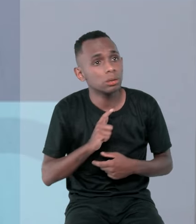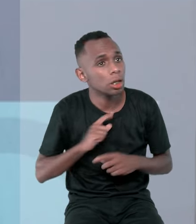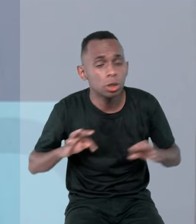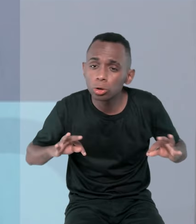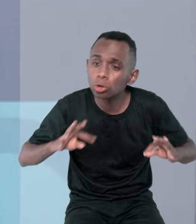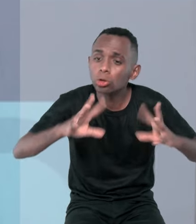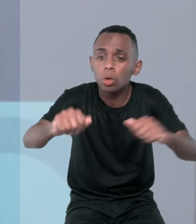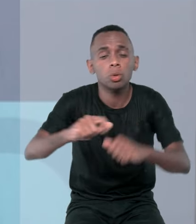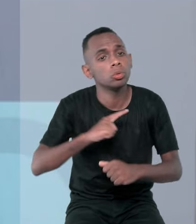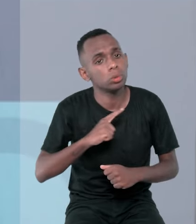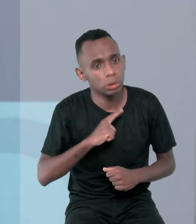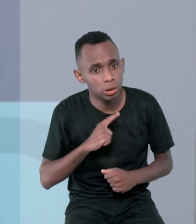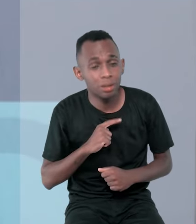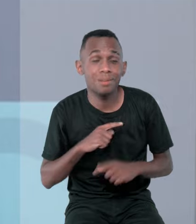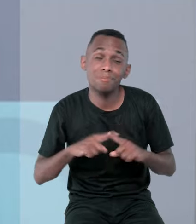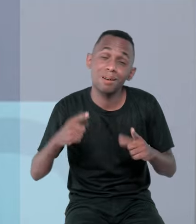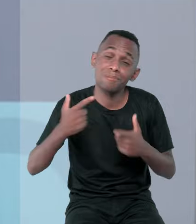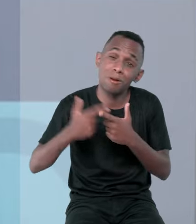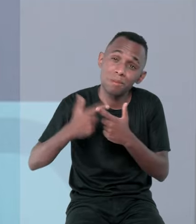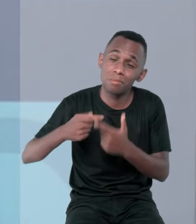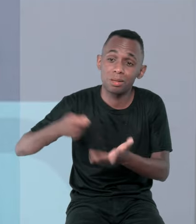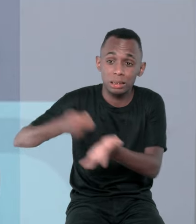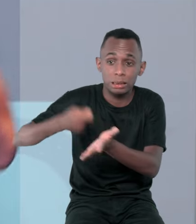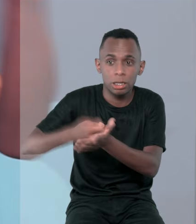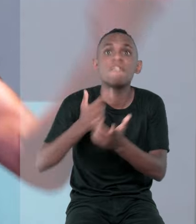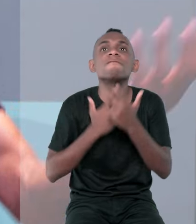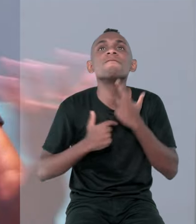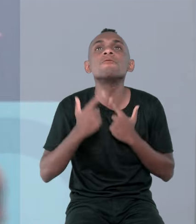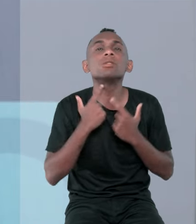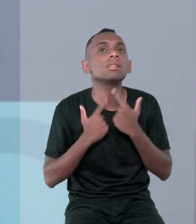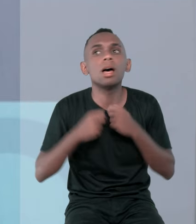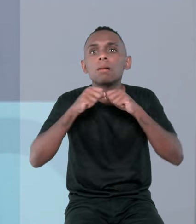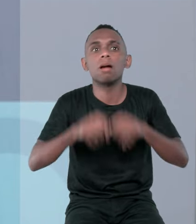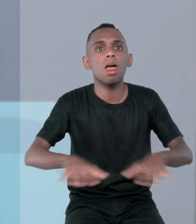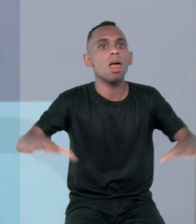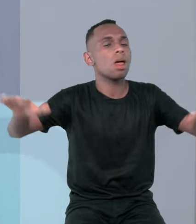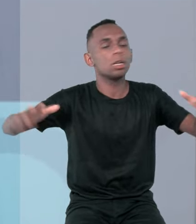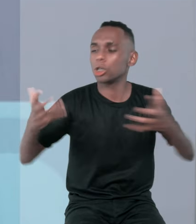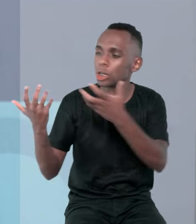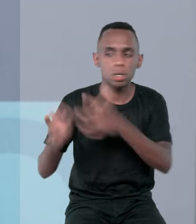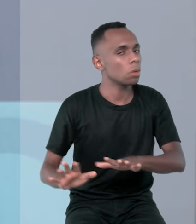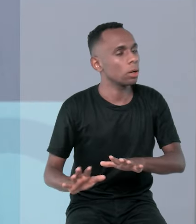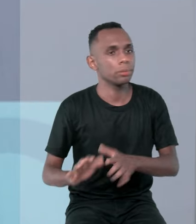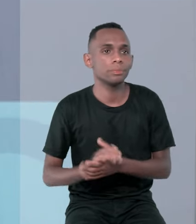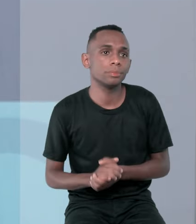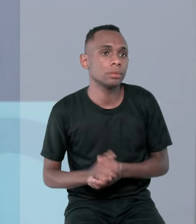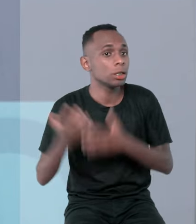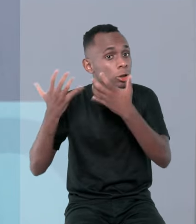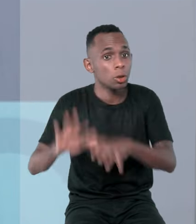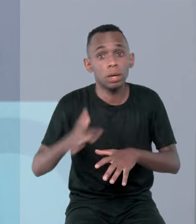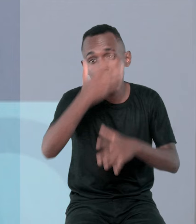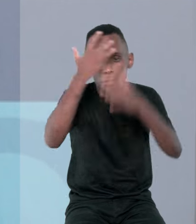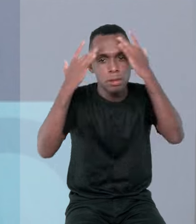pessoas têm. Né? O problema é que os conservadores não querem que esse desejo, né, ecloda. Né? Ou seja, em última instância, eles não querem deixar